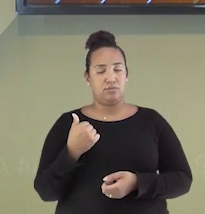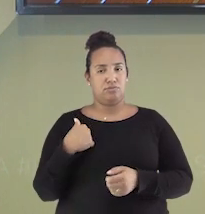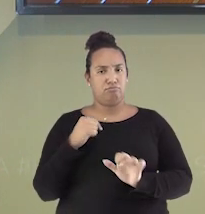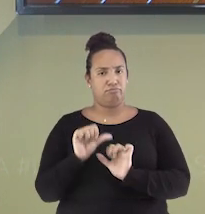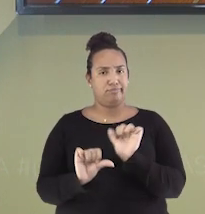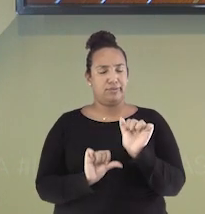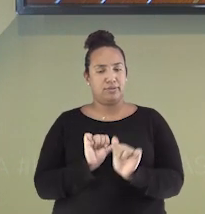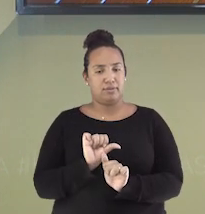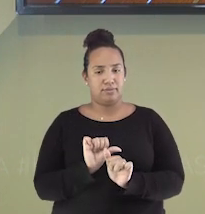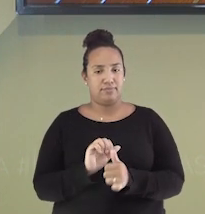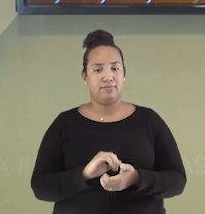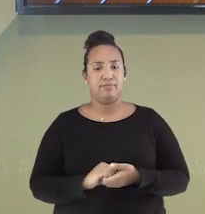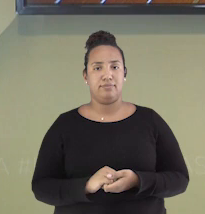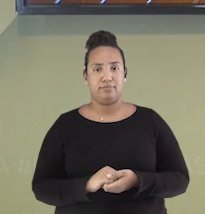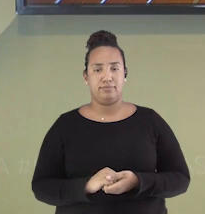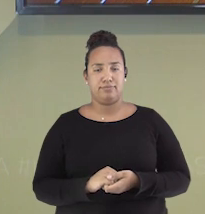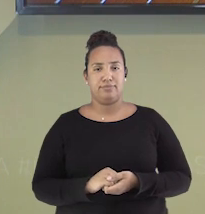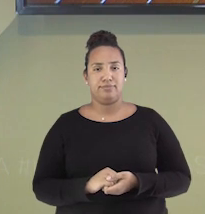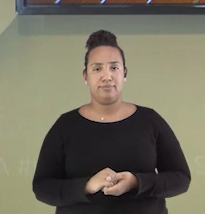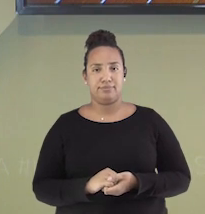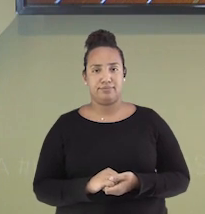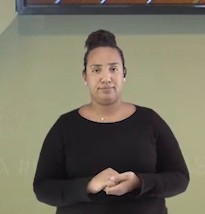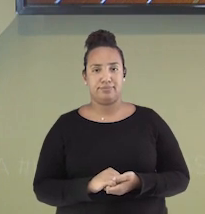Deixa eu fazer diferente